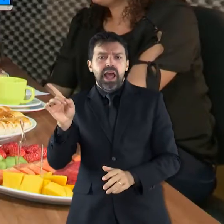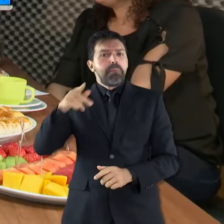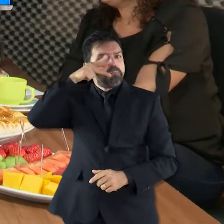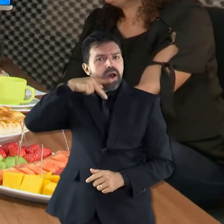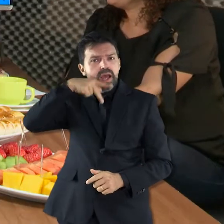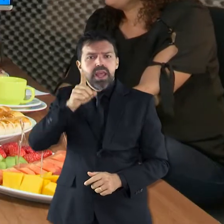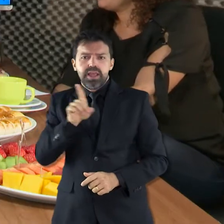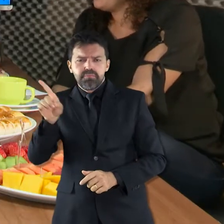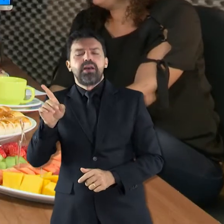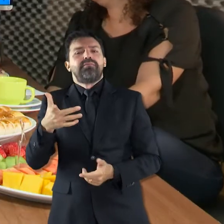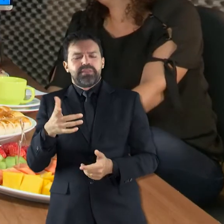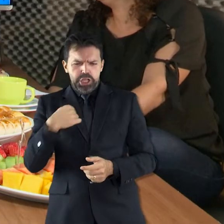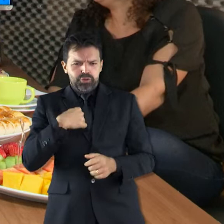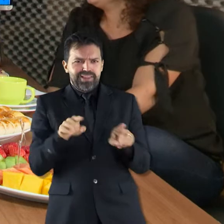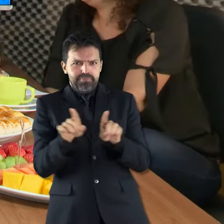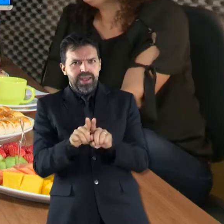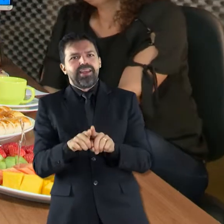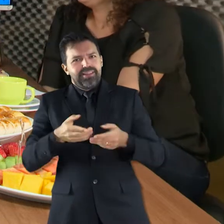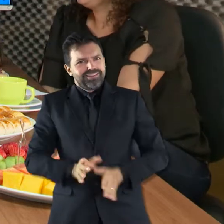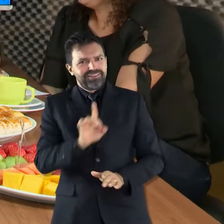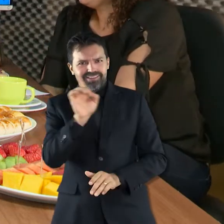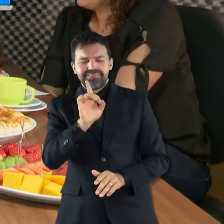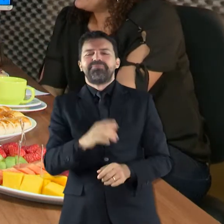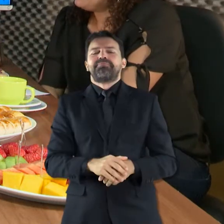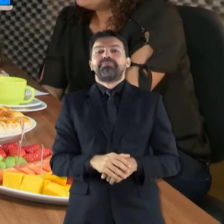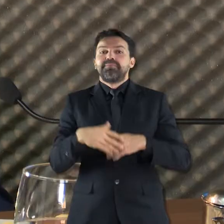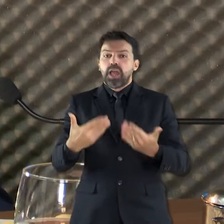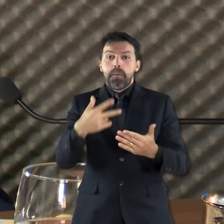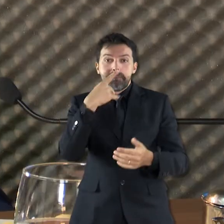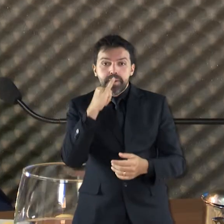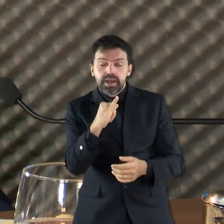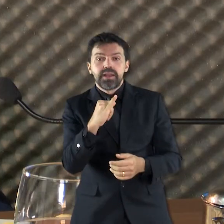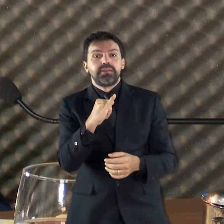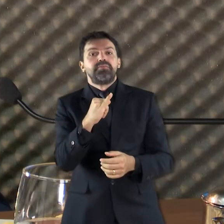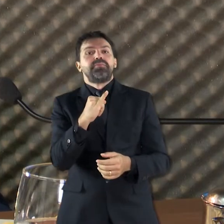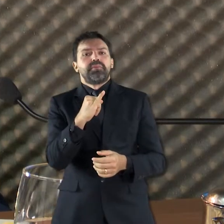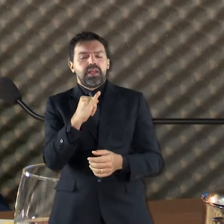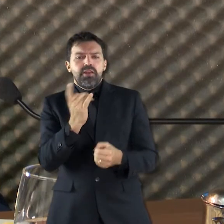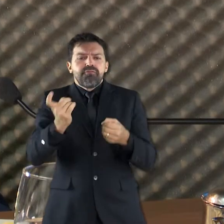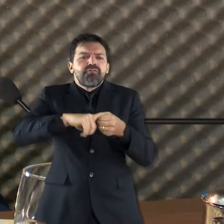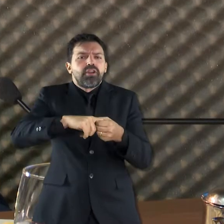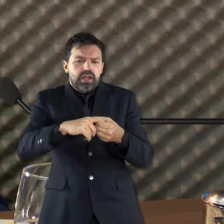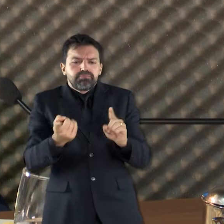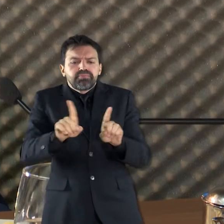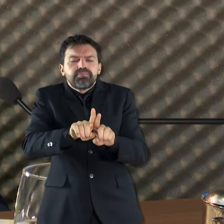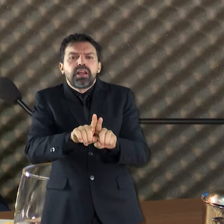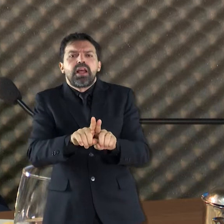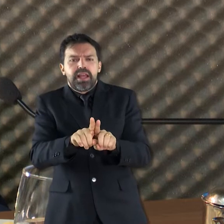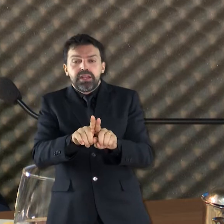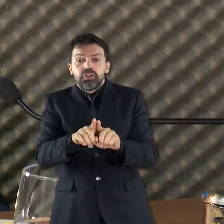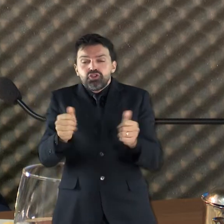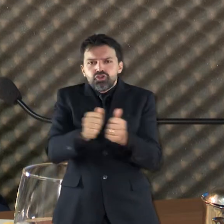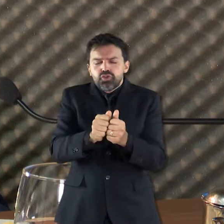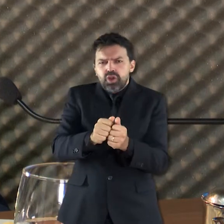eu sou paraibana, de João Pessoa. É, de Cajazeiras. Aí o pai e a mãe, eles voltaram, ficaram em